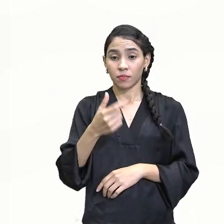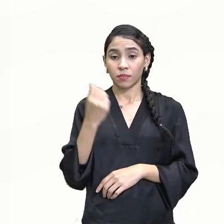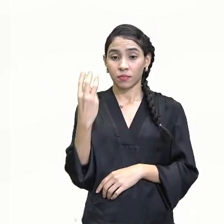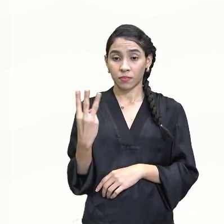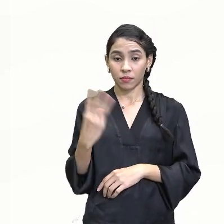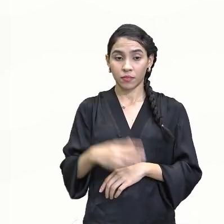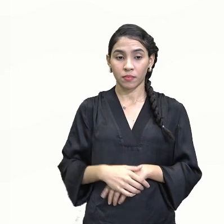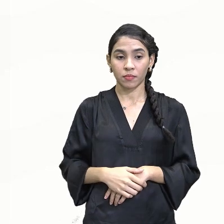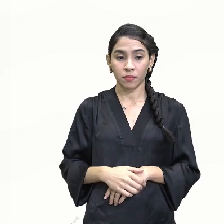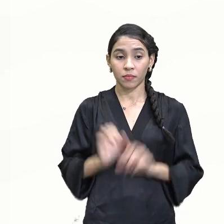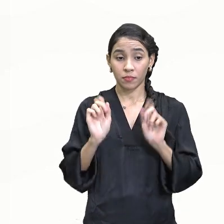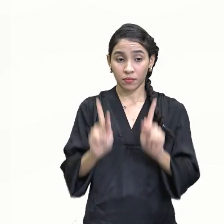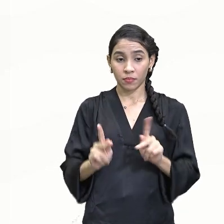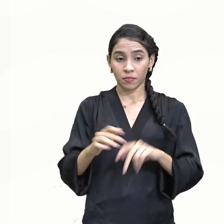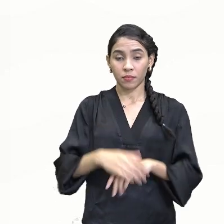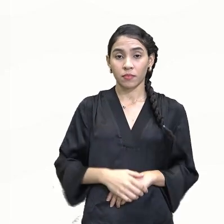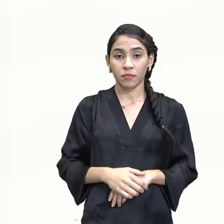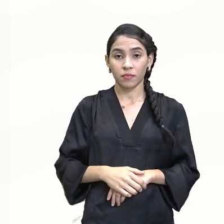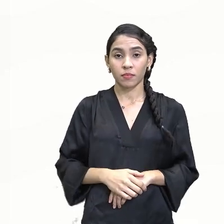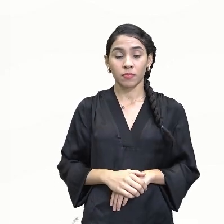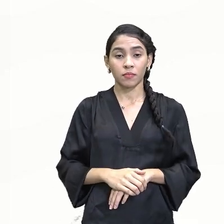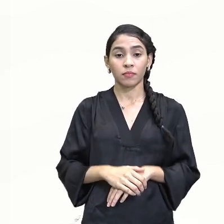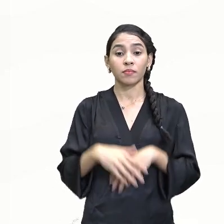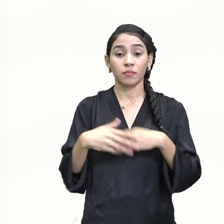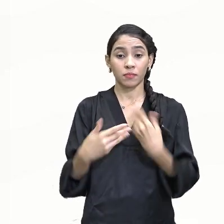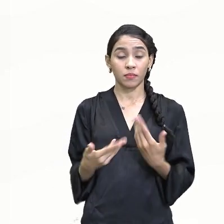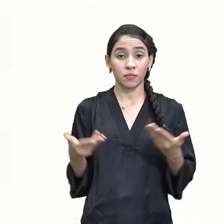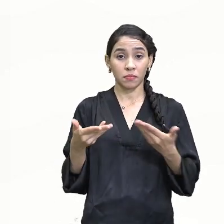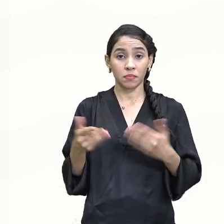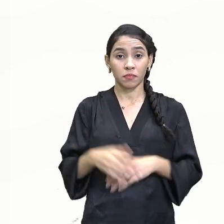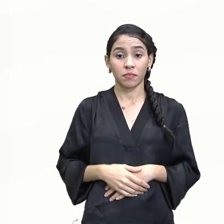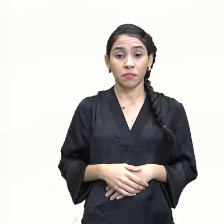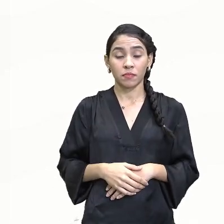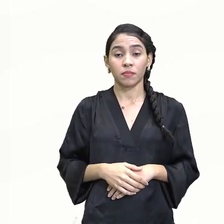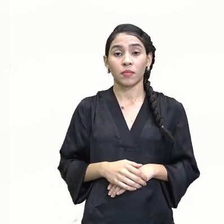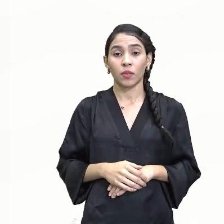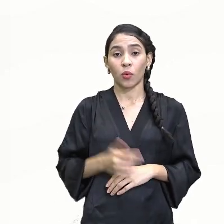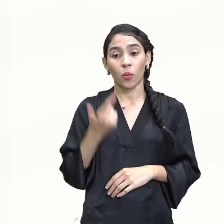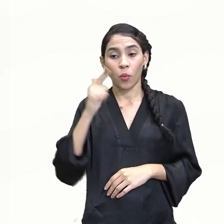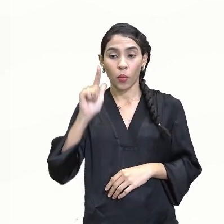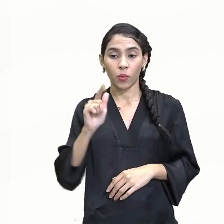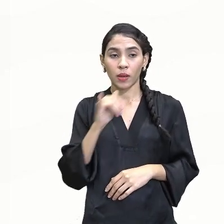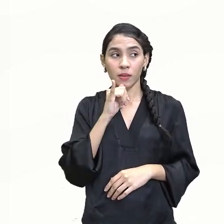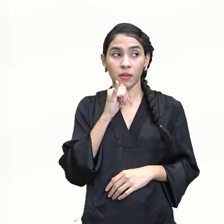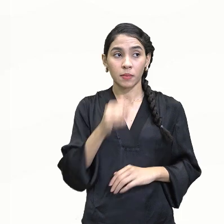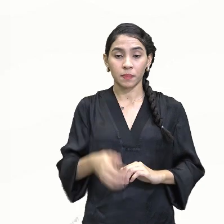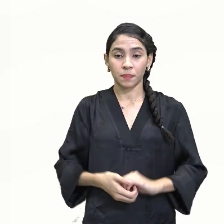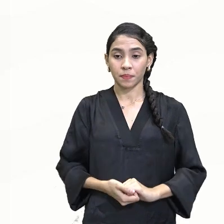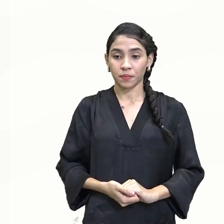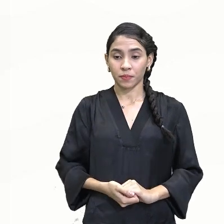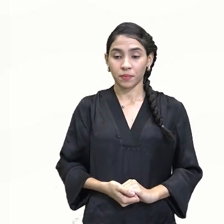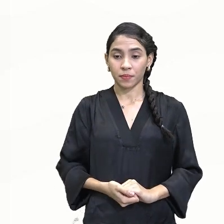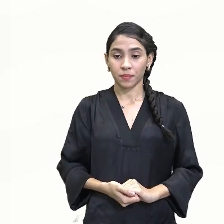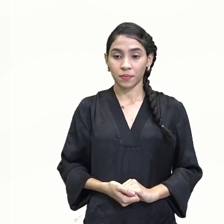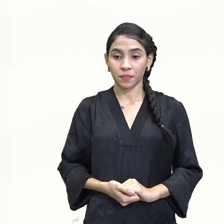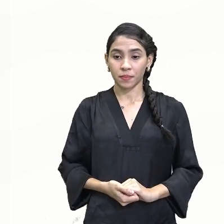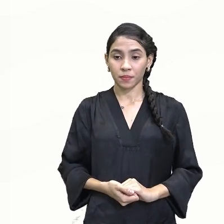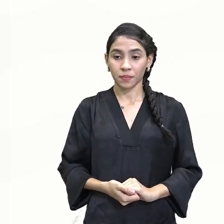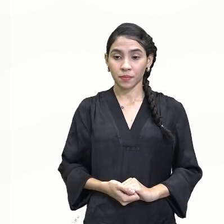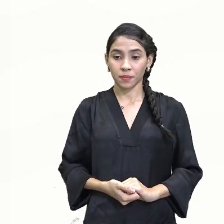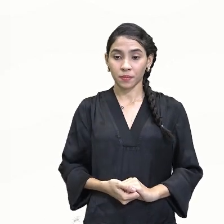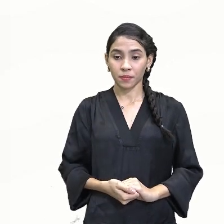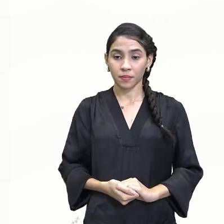3. Ok? Tudo certo? Então até aí? Vamos a mais um exemplo. Agora nós temos o log